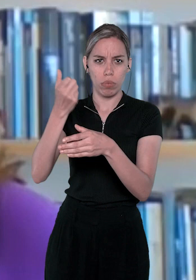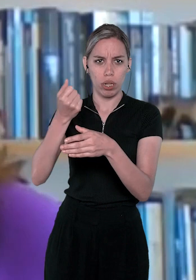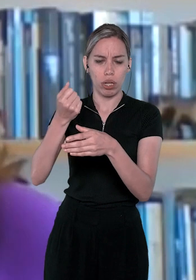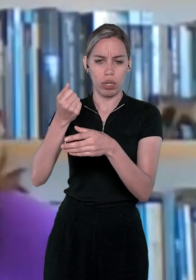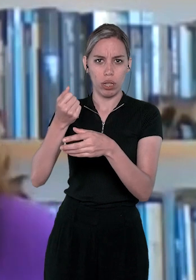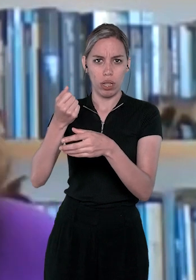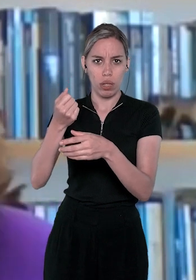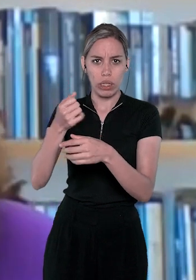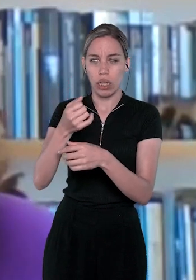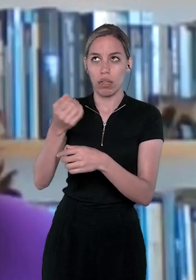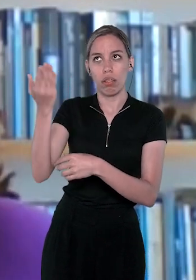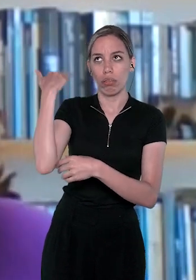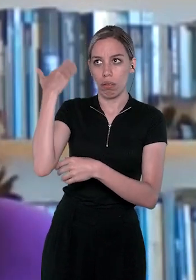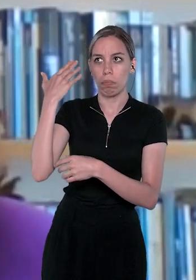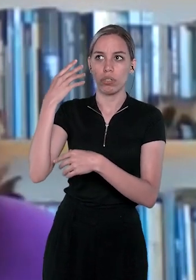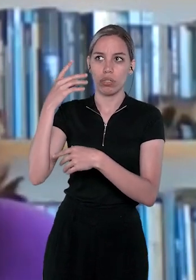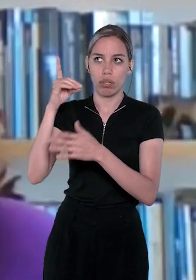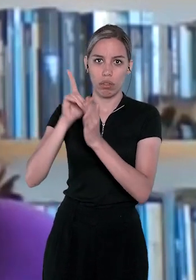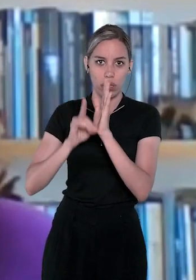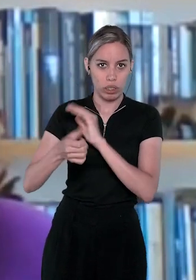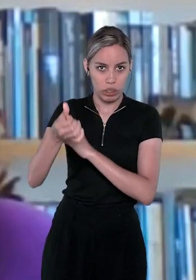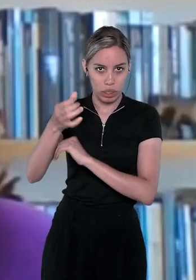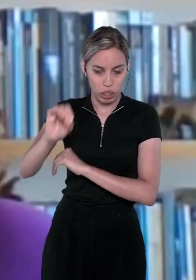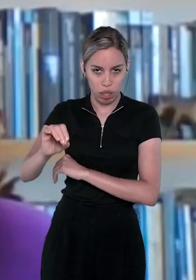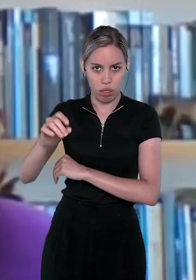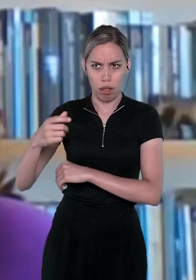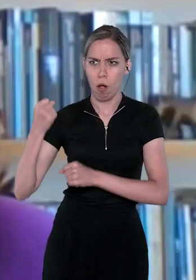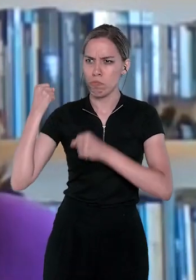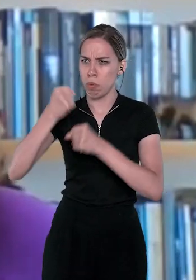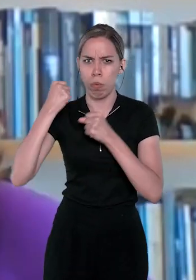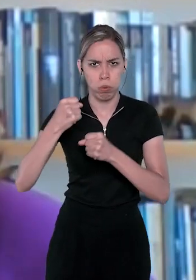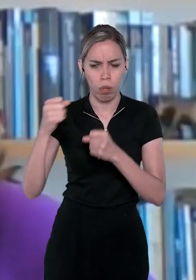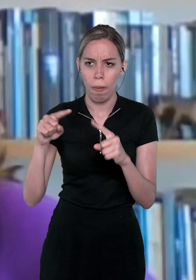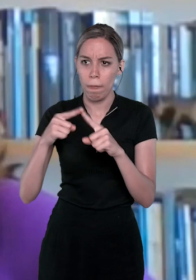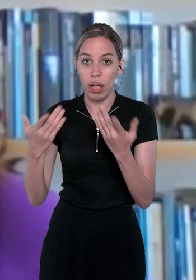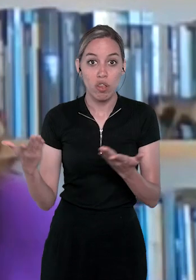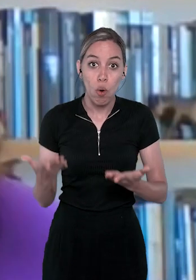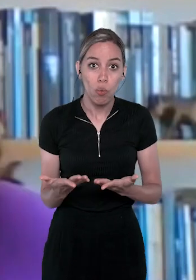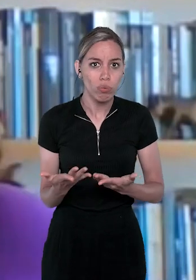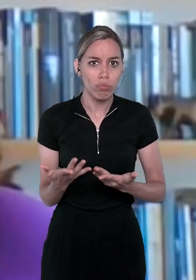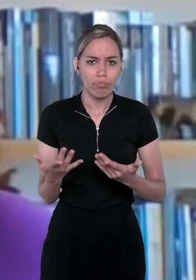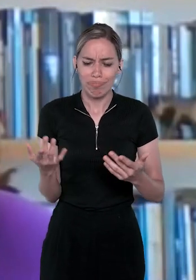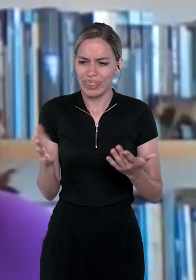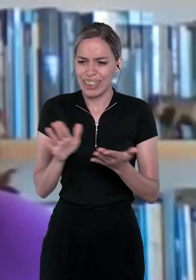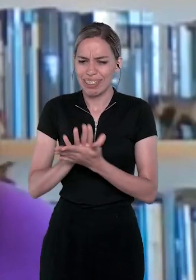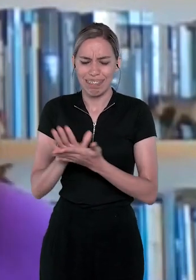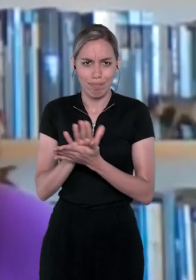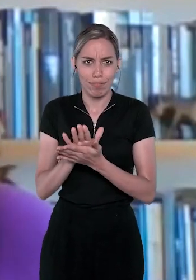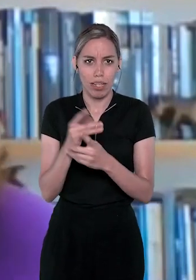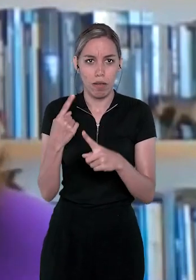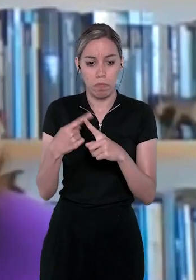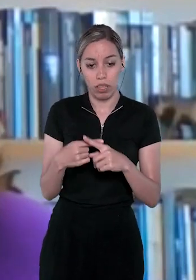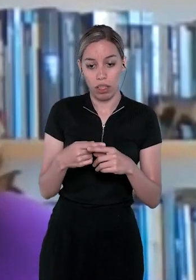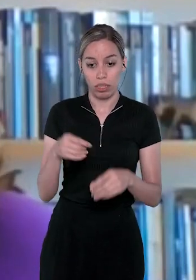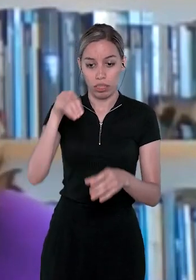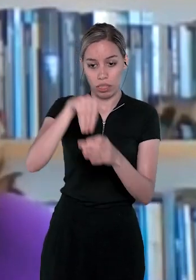inquietassem pelas questões que hoje inquietam também os nossos adolescentes, porque se ampliou o espaço da